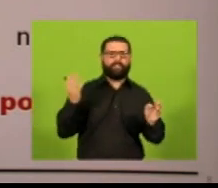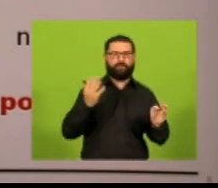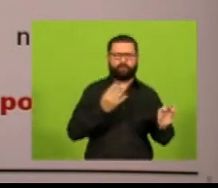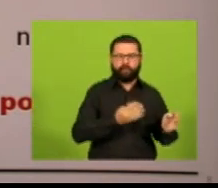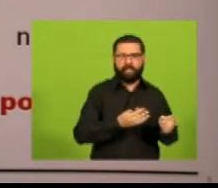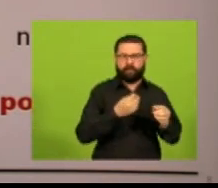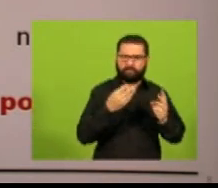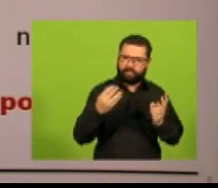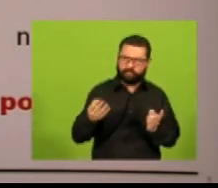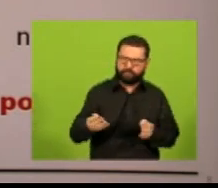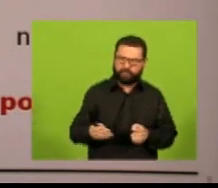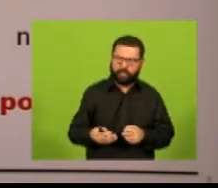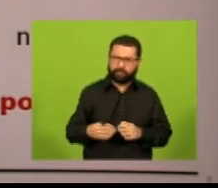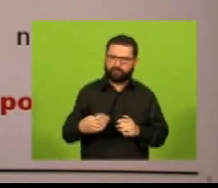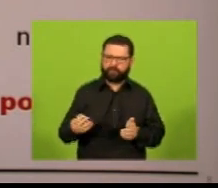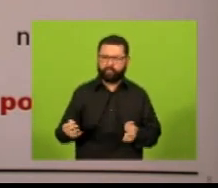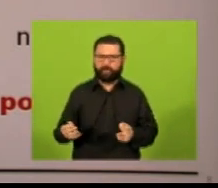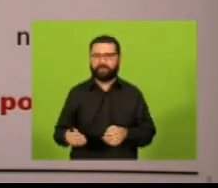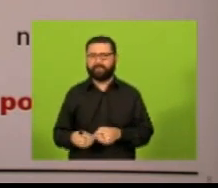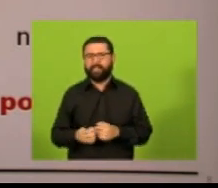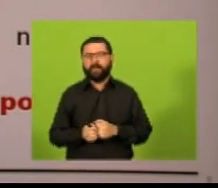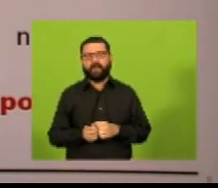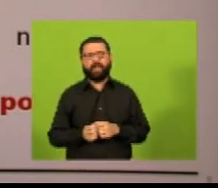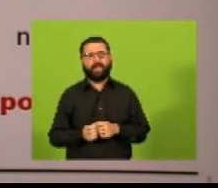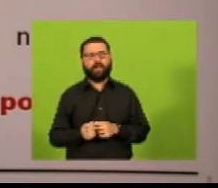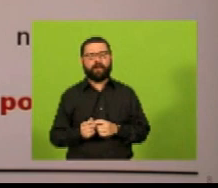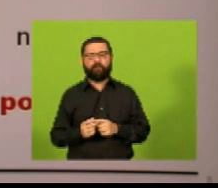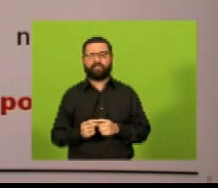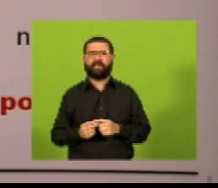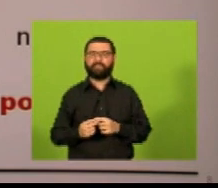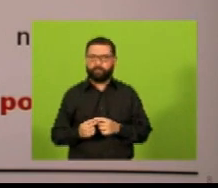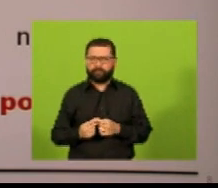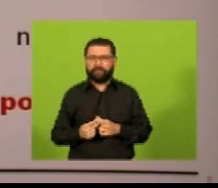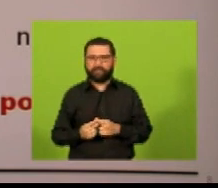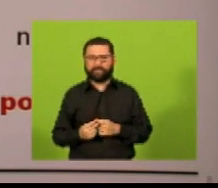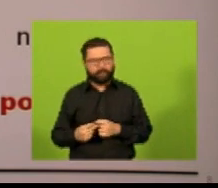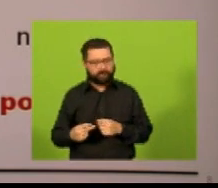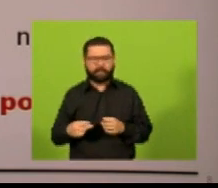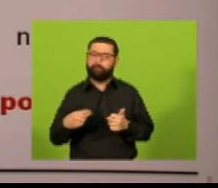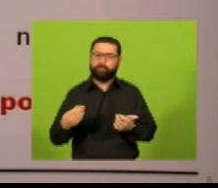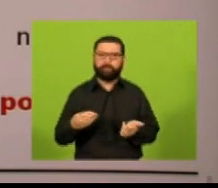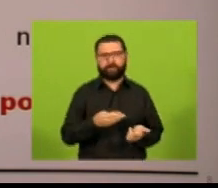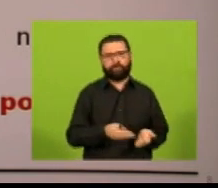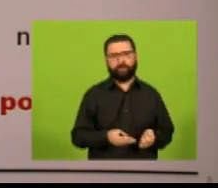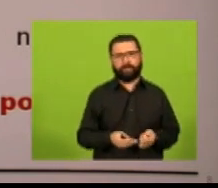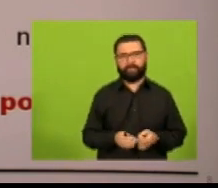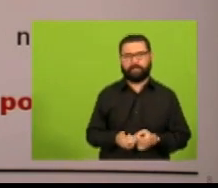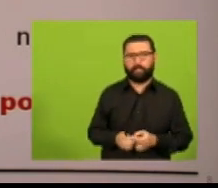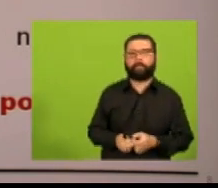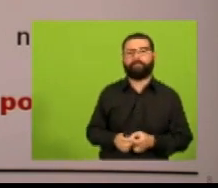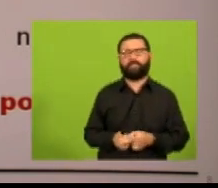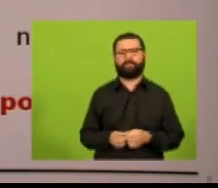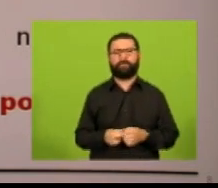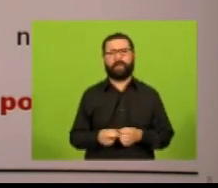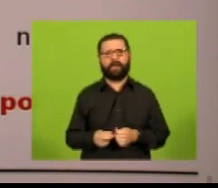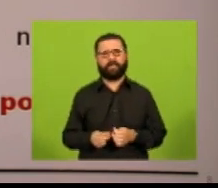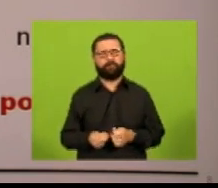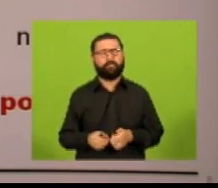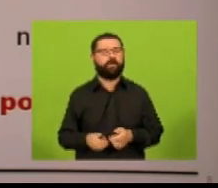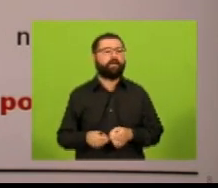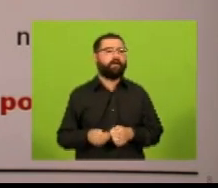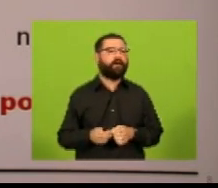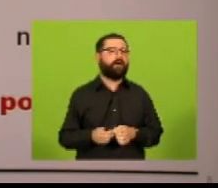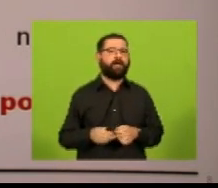falei para vocês dos bicos e dos diâmetros das gotas é uma ciência muito interessante. Então tem muito mais coisa nesse campo para vocês